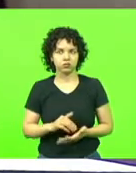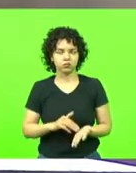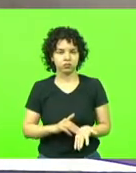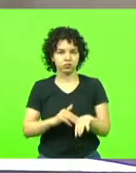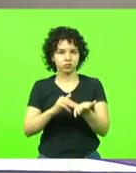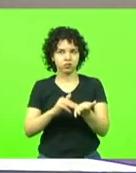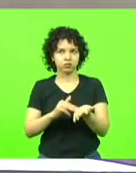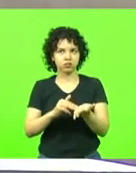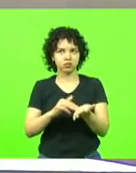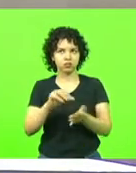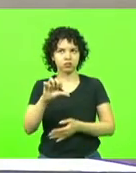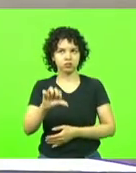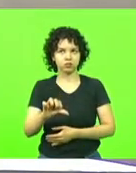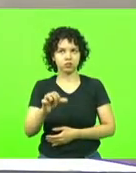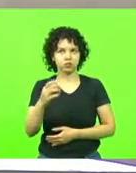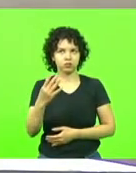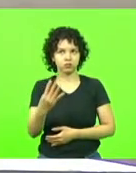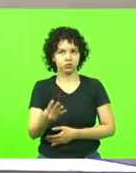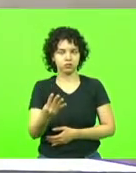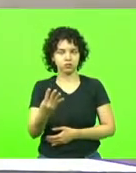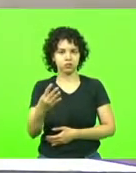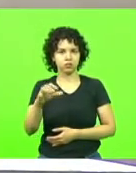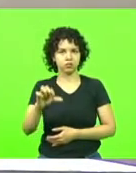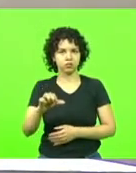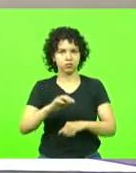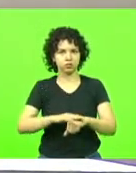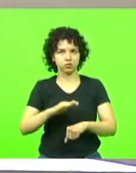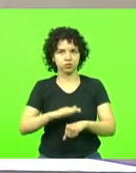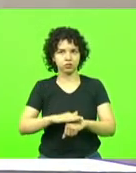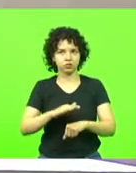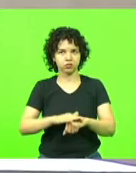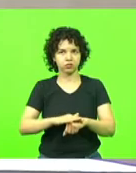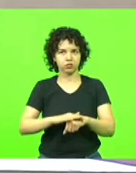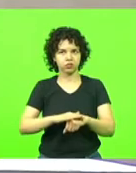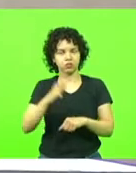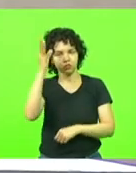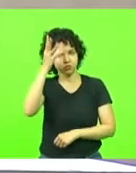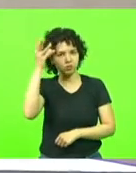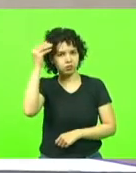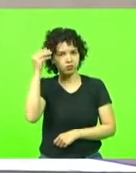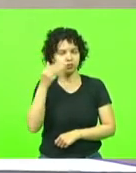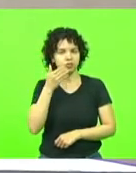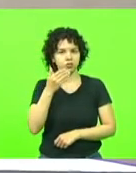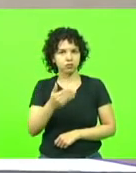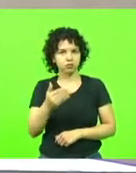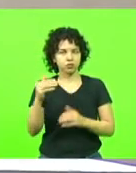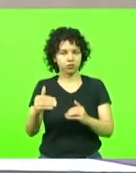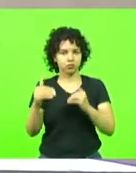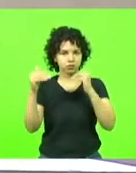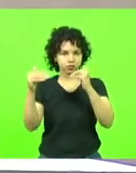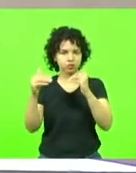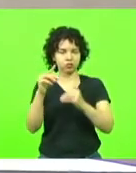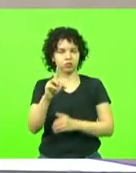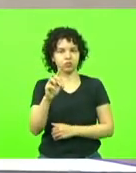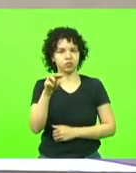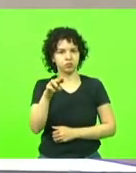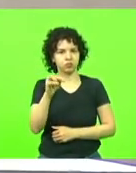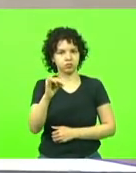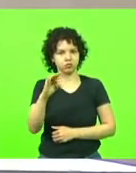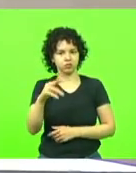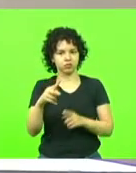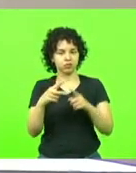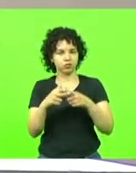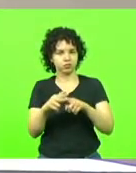Moções 949, deputado Laércio Schuster, apelando ao superintendente do DENIT que efetue conserto nas marginais